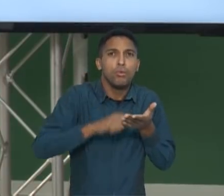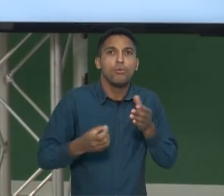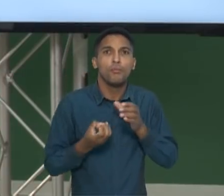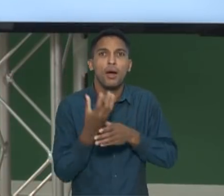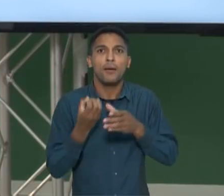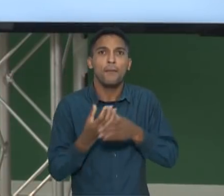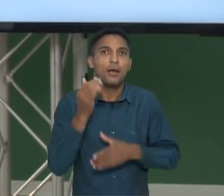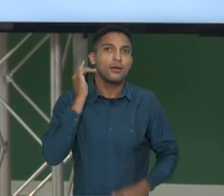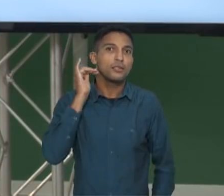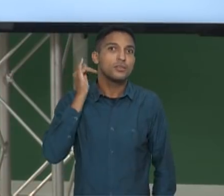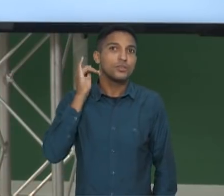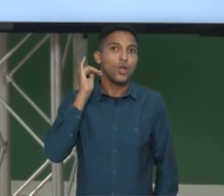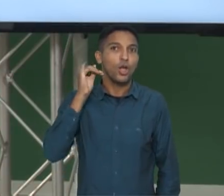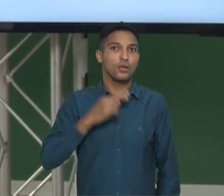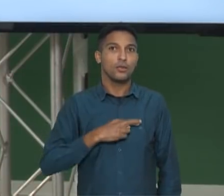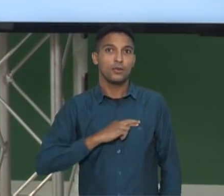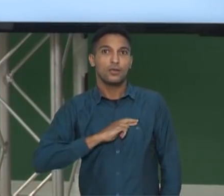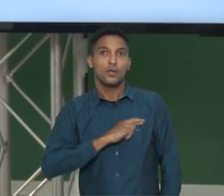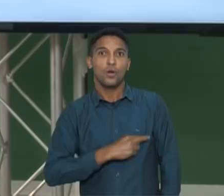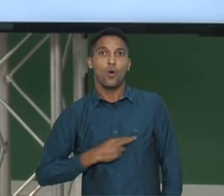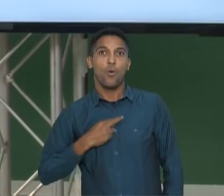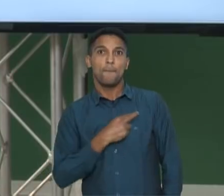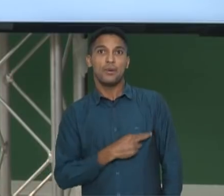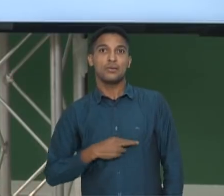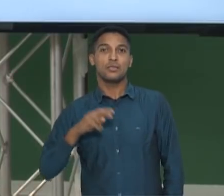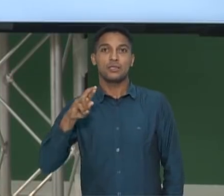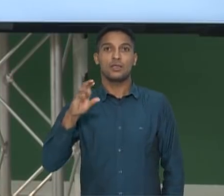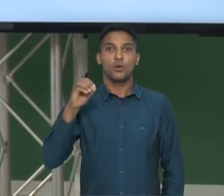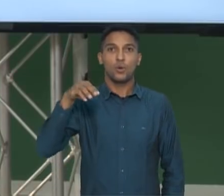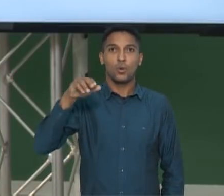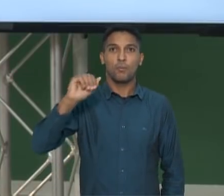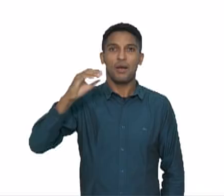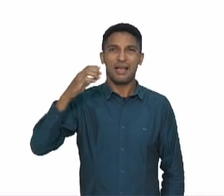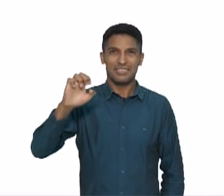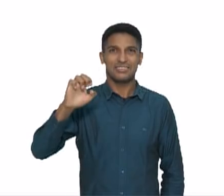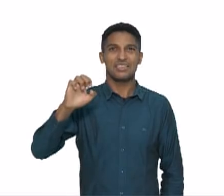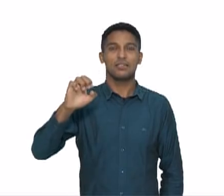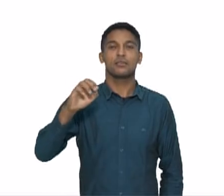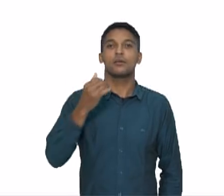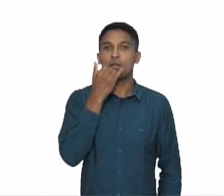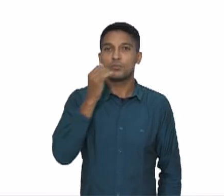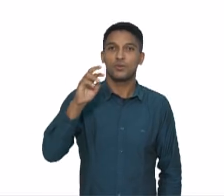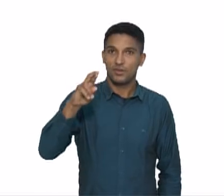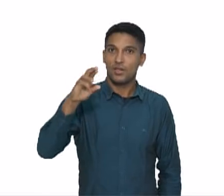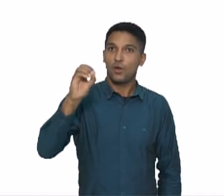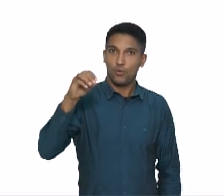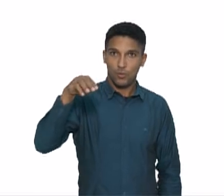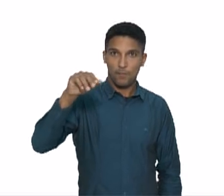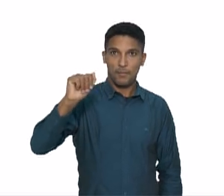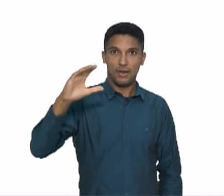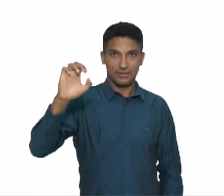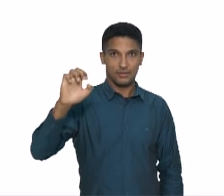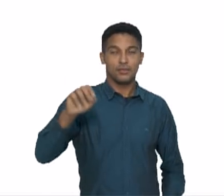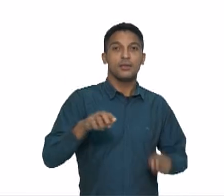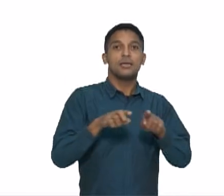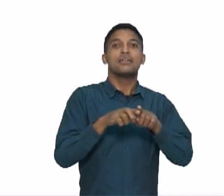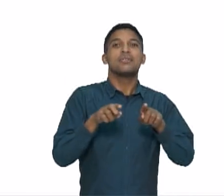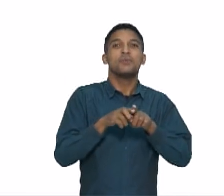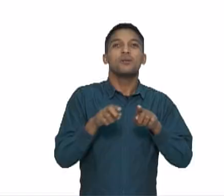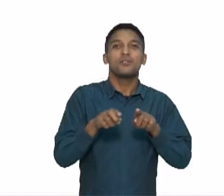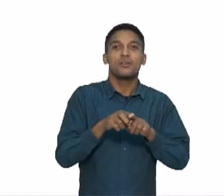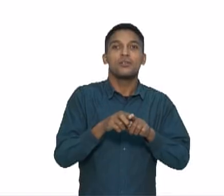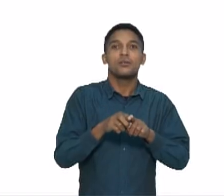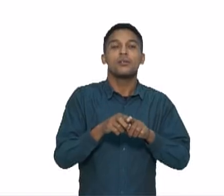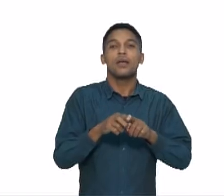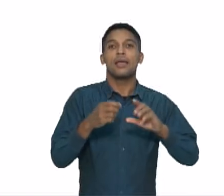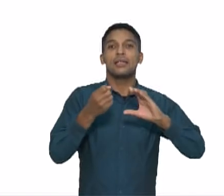contista, escreveu vários romances, vários contos. As suas características principais são linguagem simples, né? A ocorrência